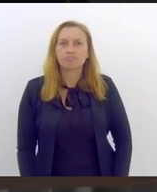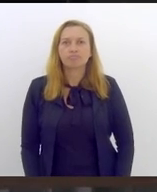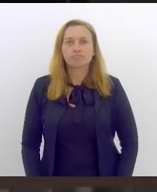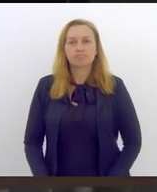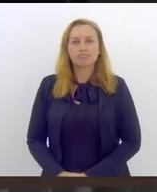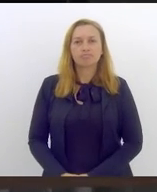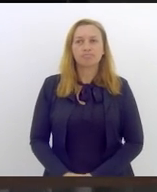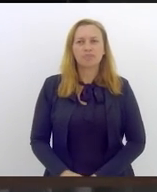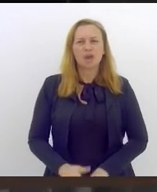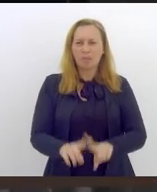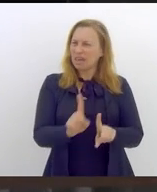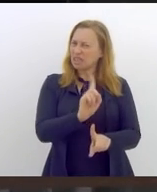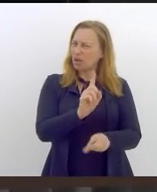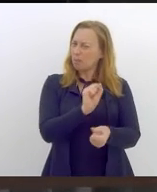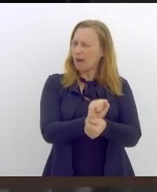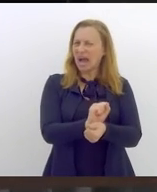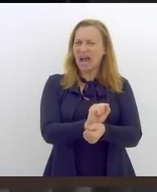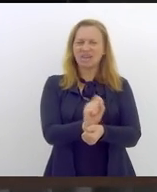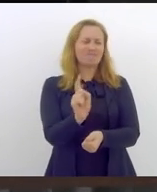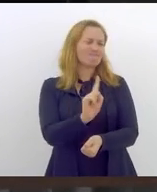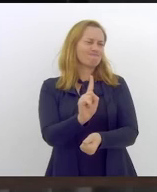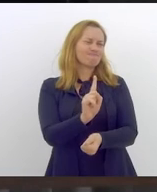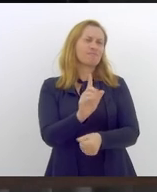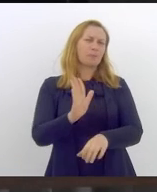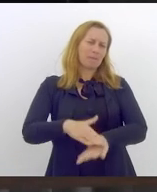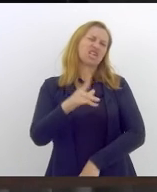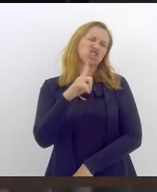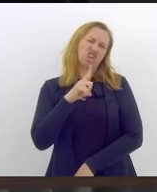mas não para por aí senhores